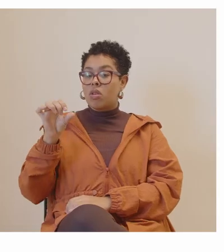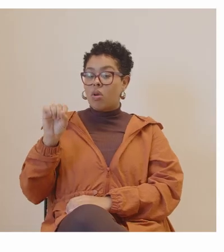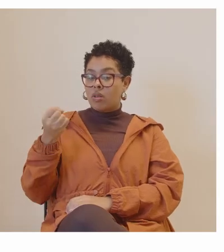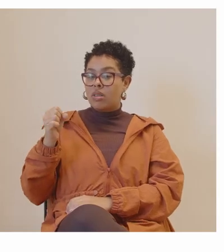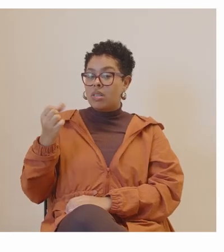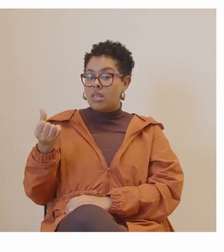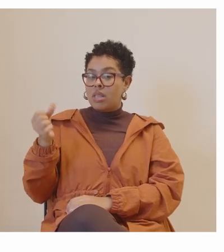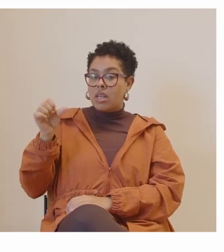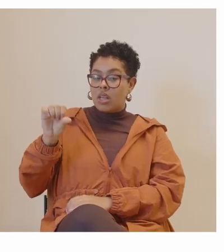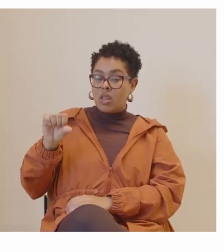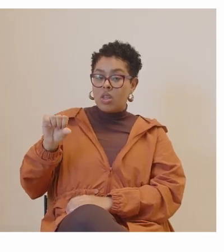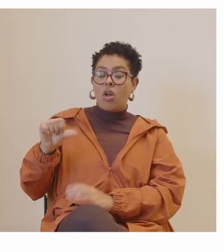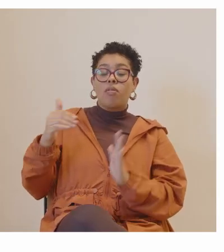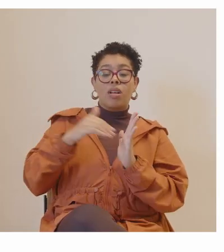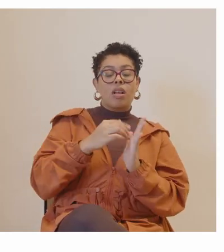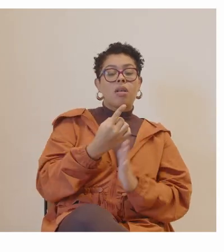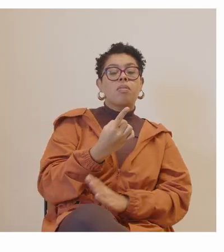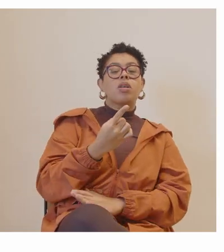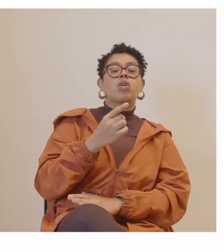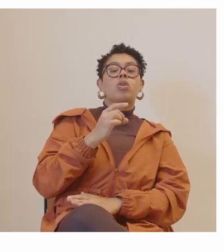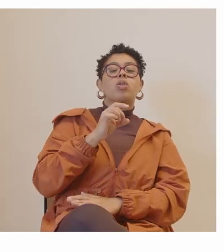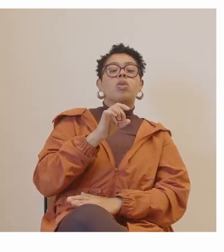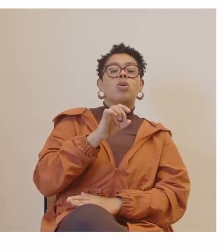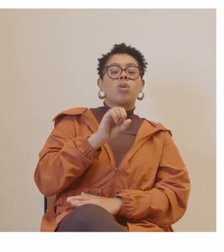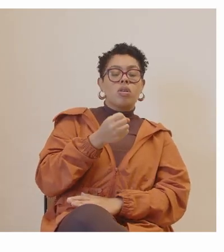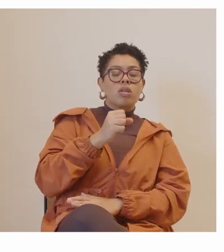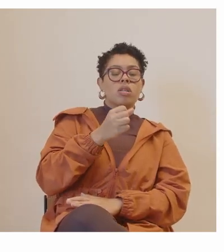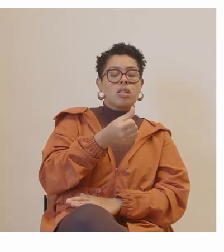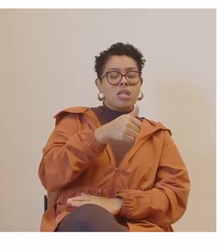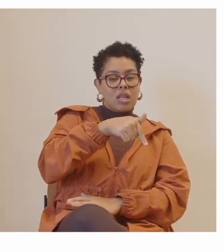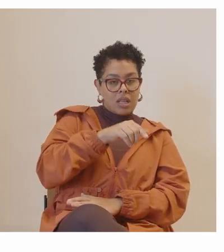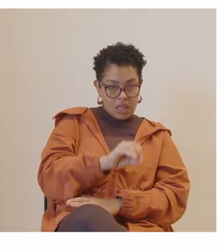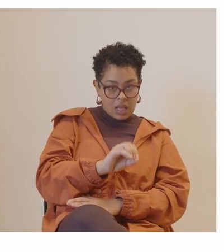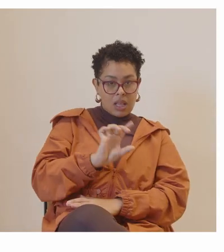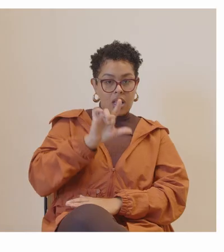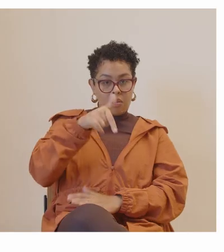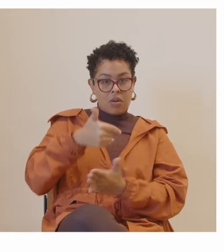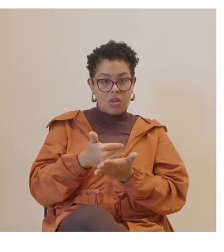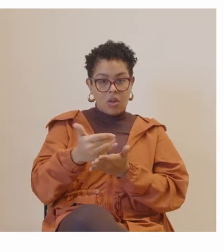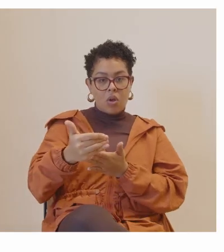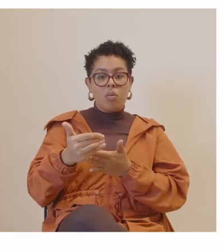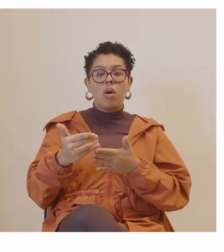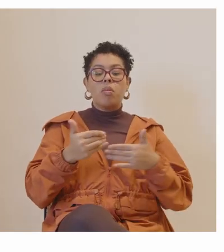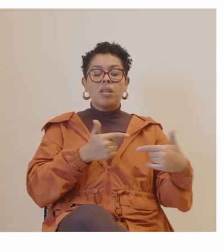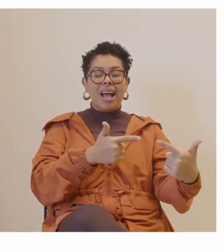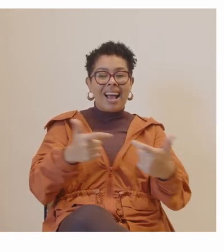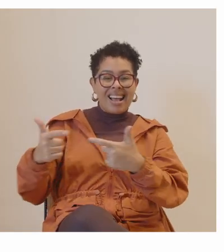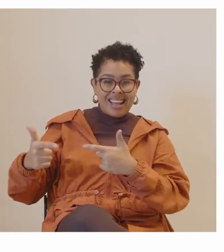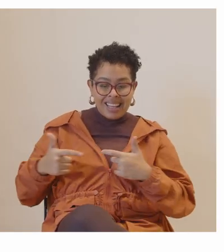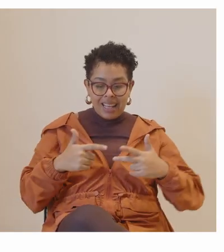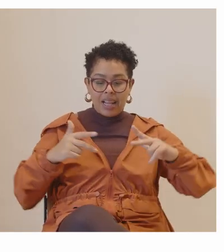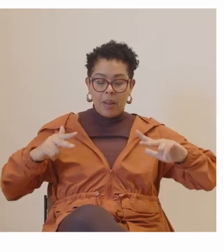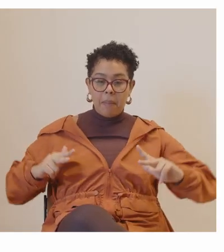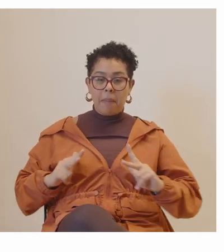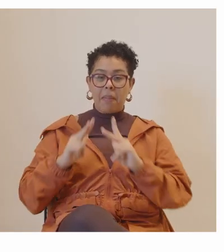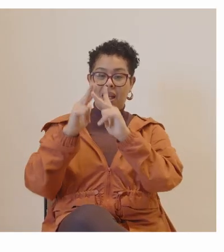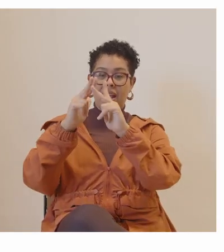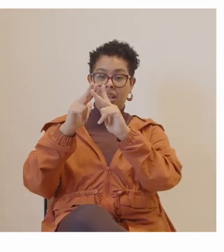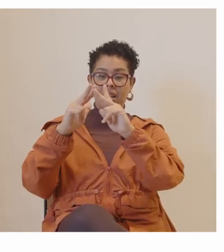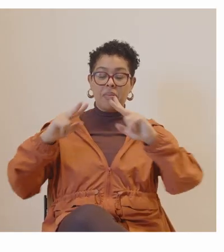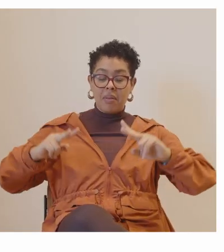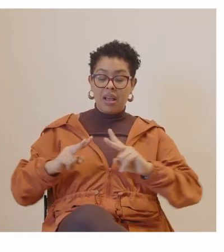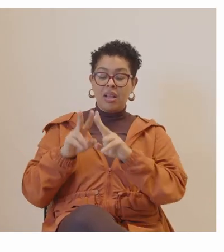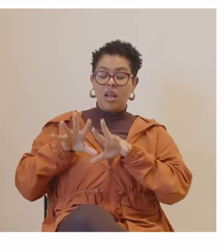trabalhando em La Grenouillère, com Renoir, vem a Guerra Franco-Prussiana, Paris é sitiada, né, pelas